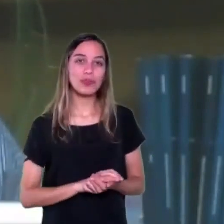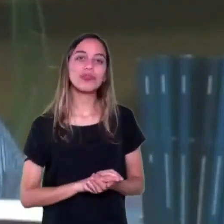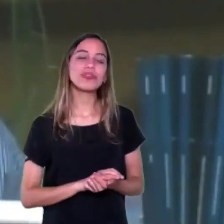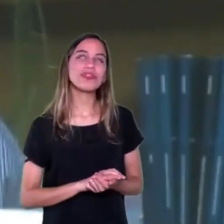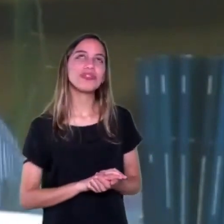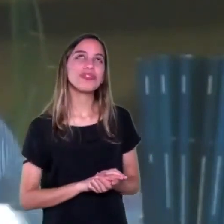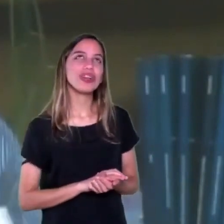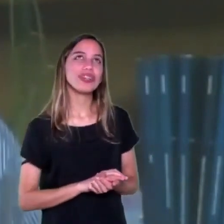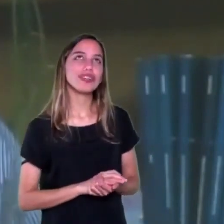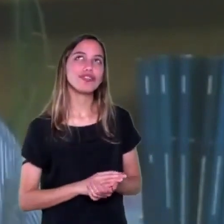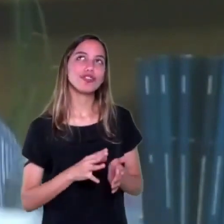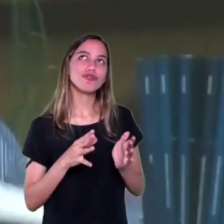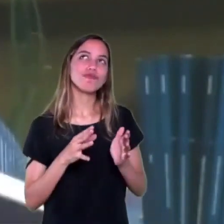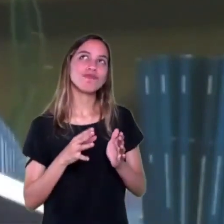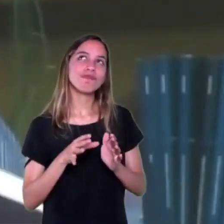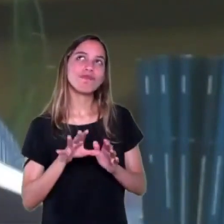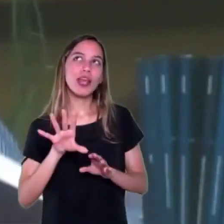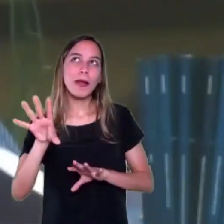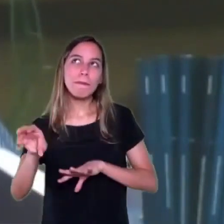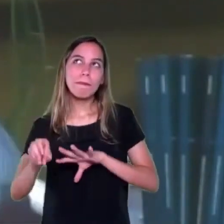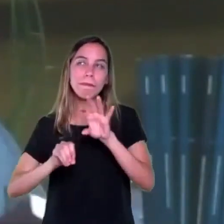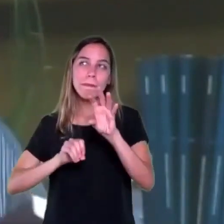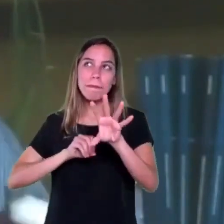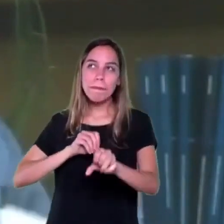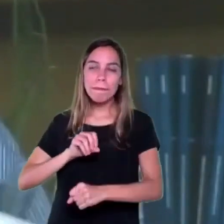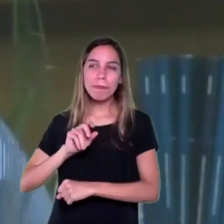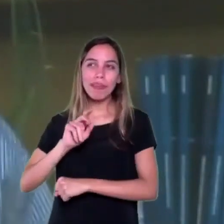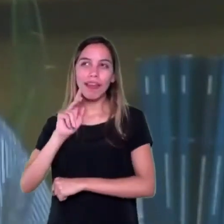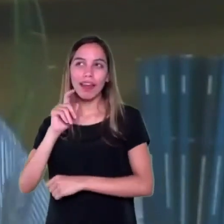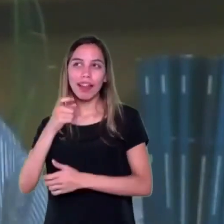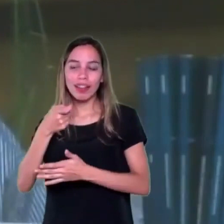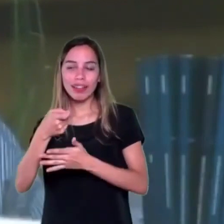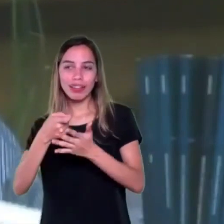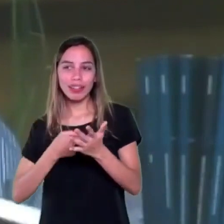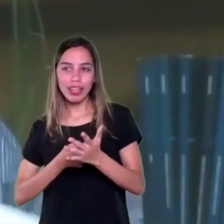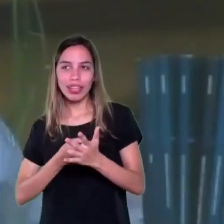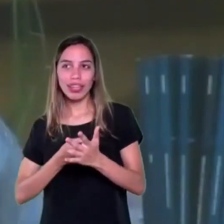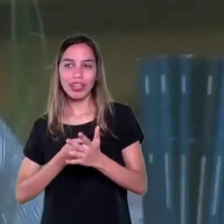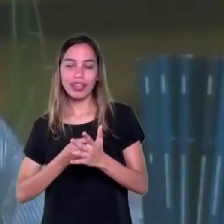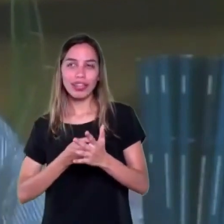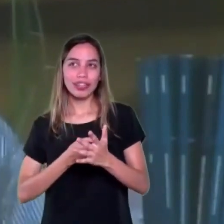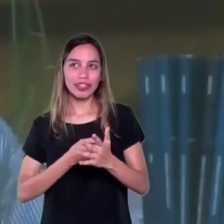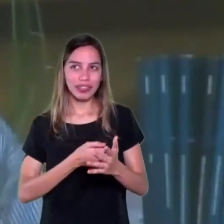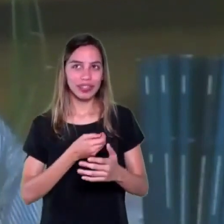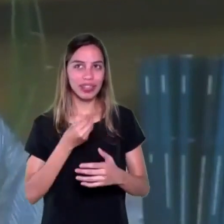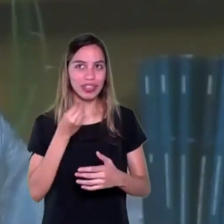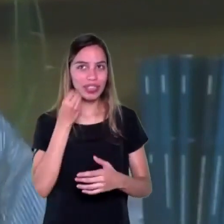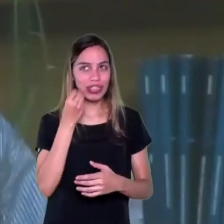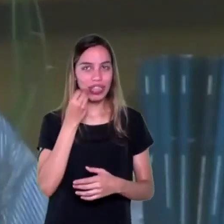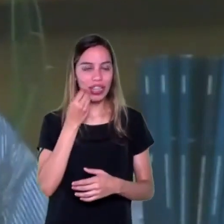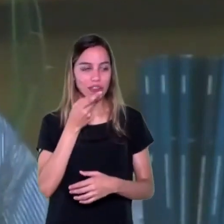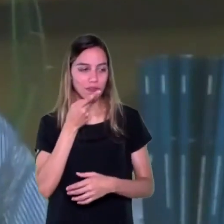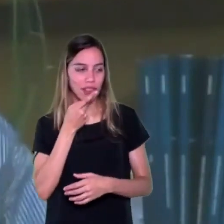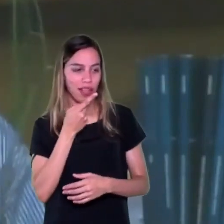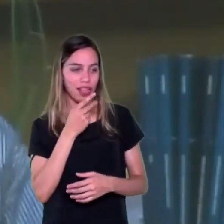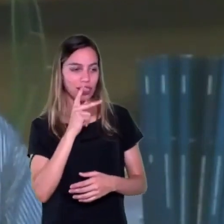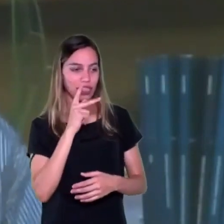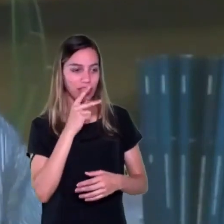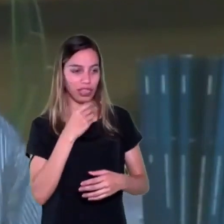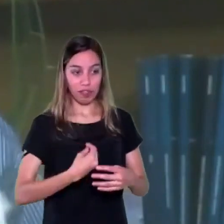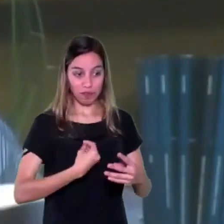que reconstrói a história um pouco das passagens de Rosa aí, né,